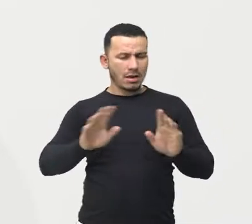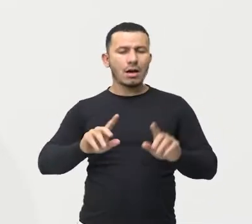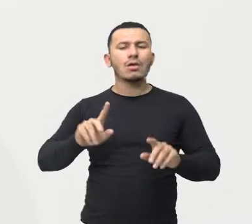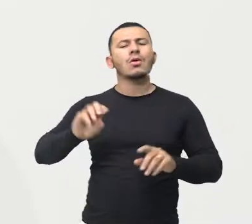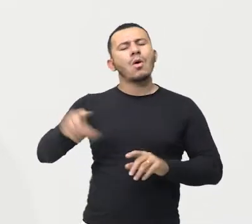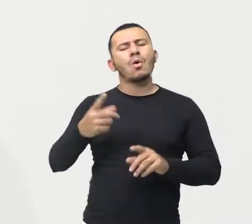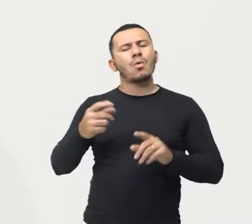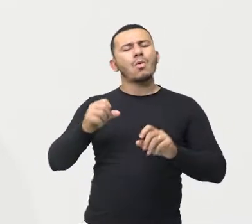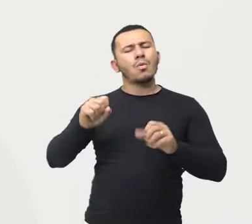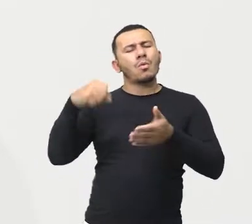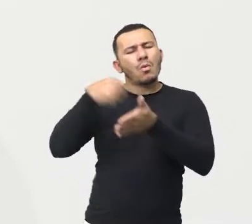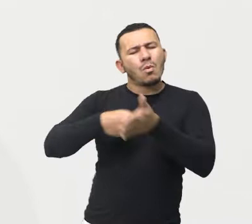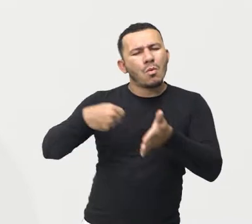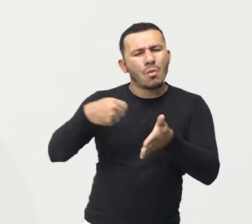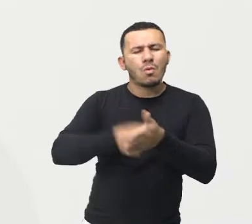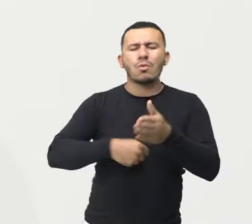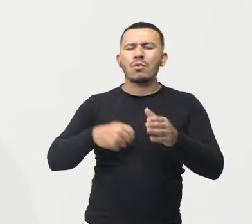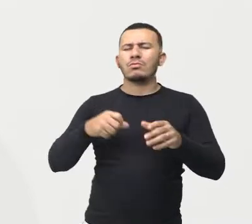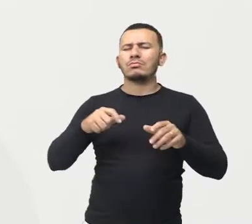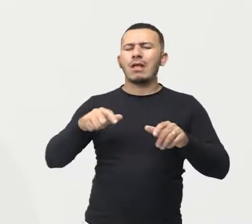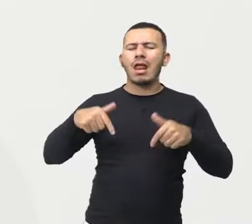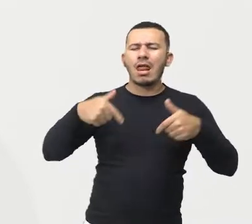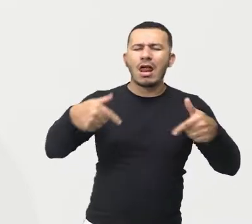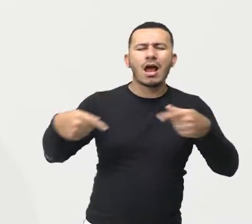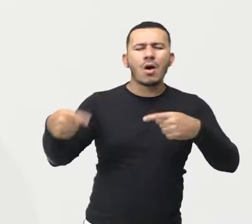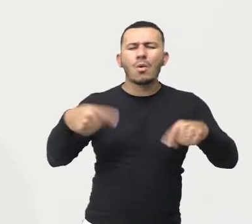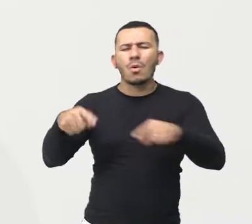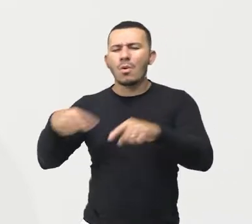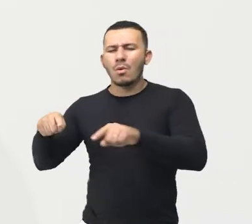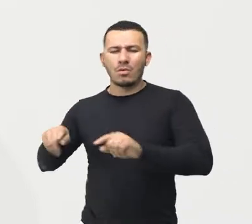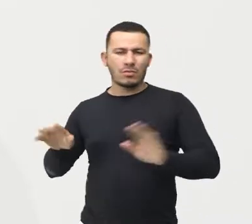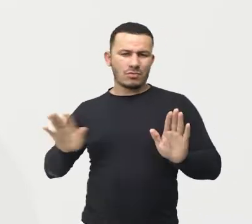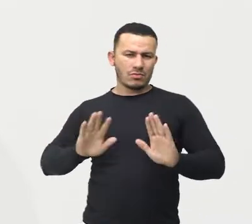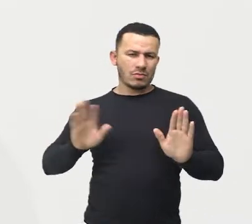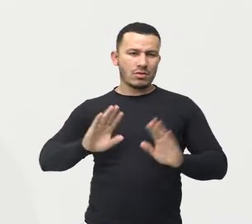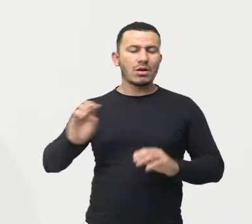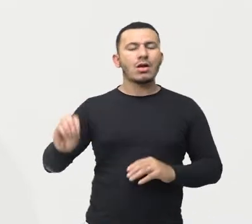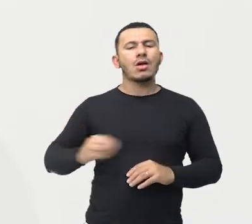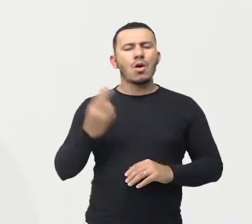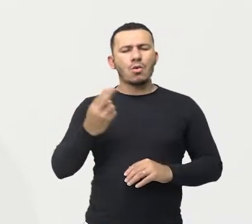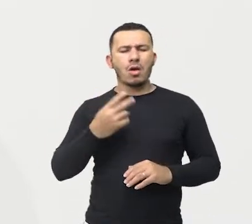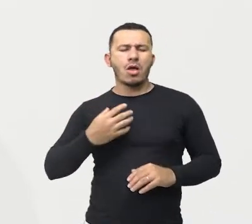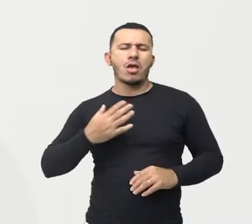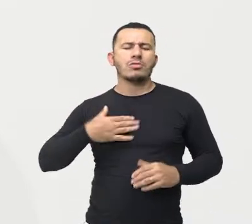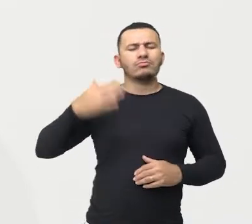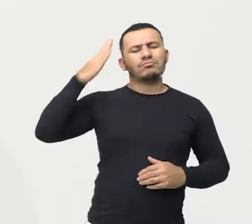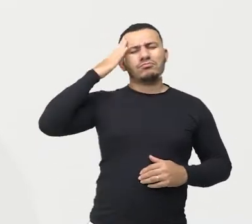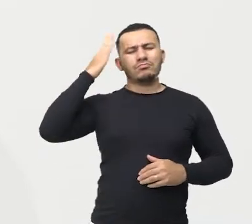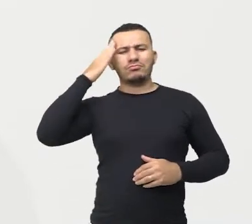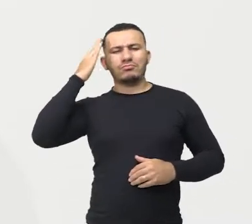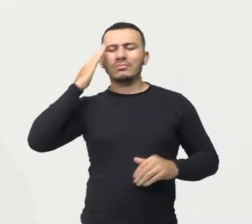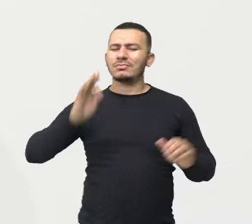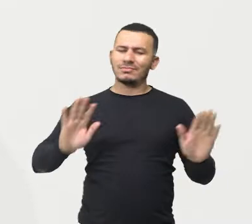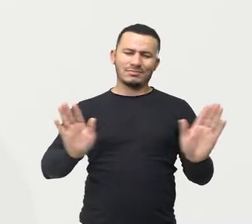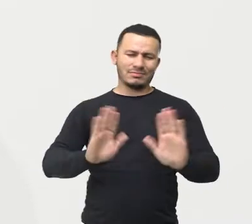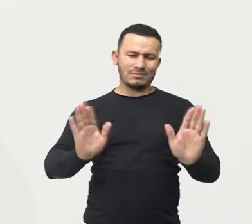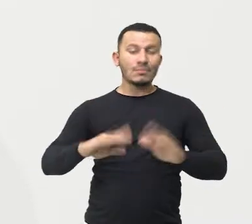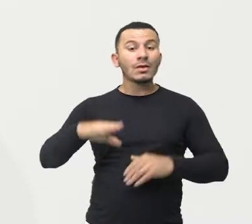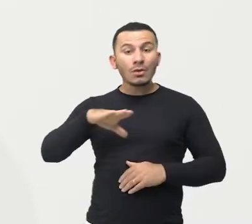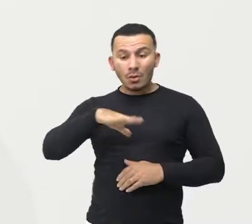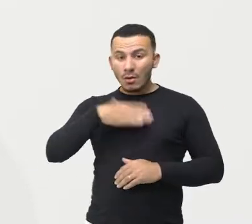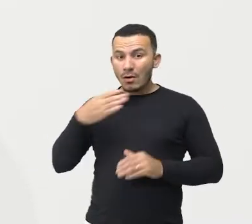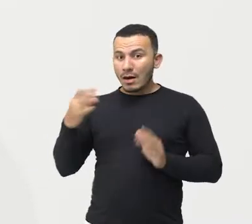lutar contra elas, ou andar por aí como um cara durão. Coragem real